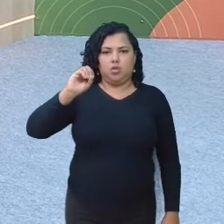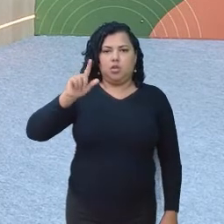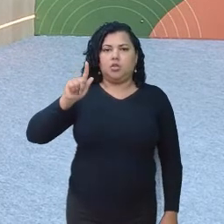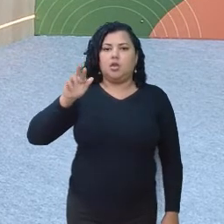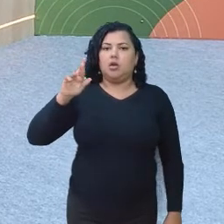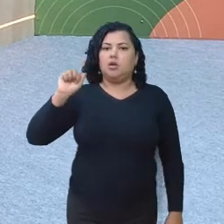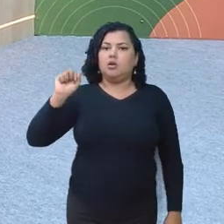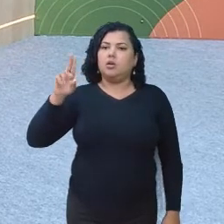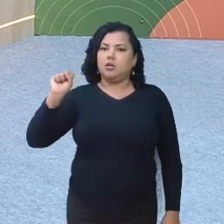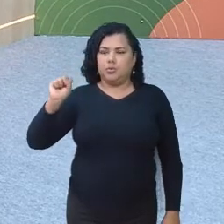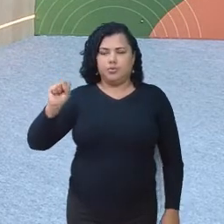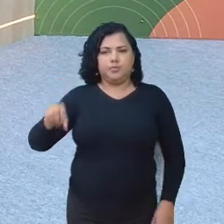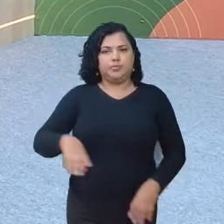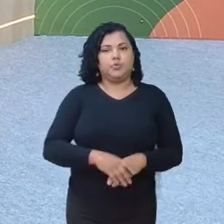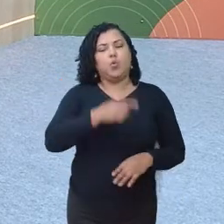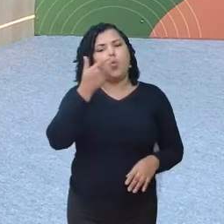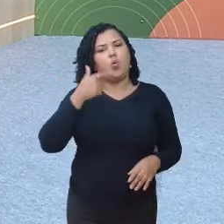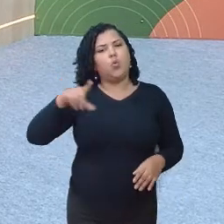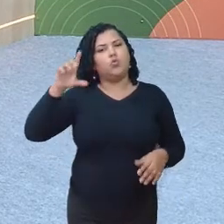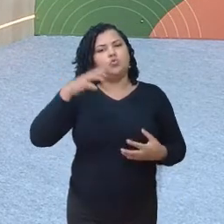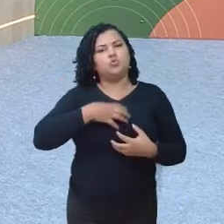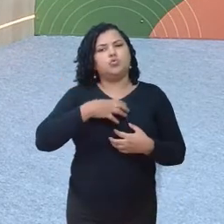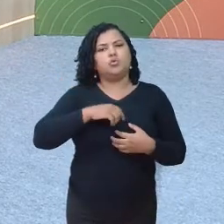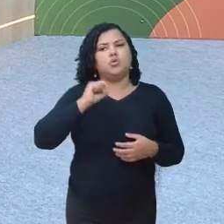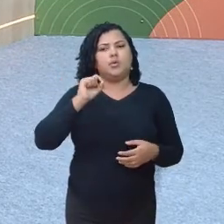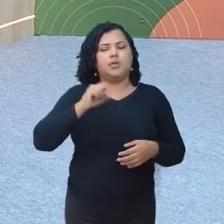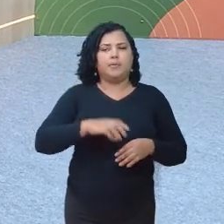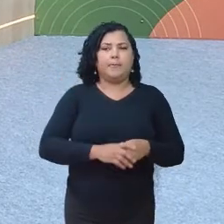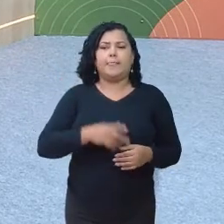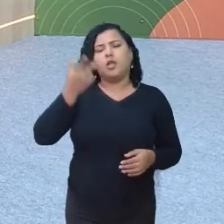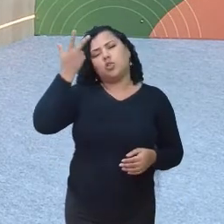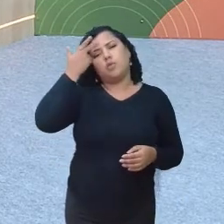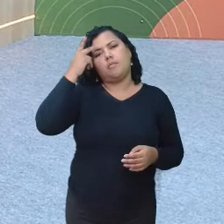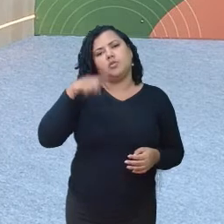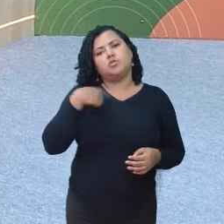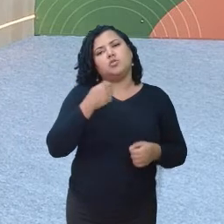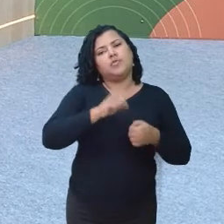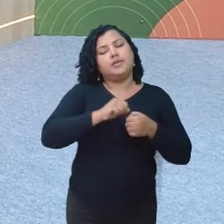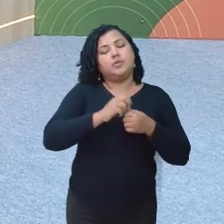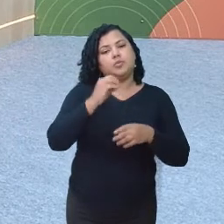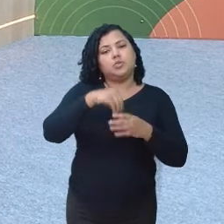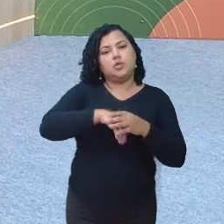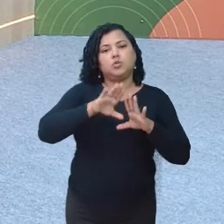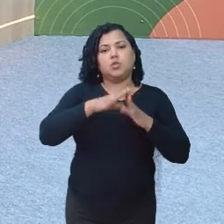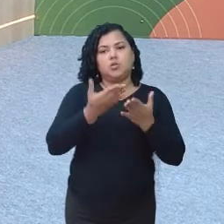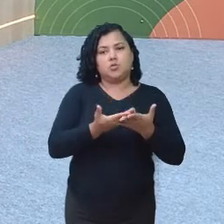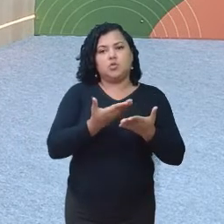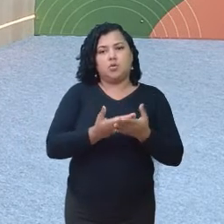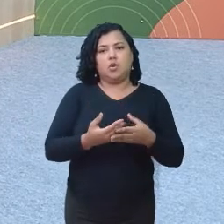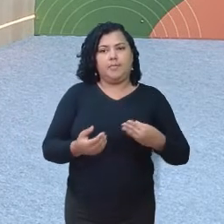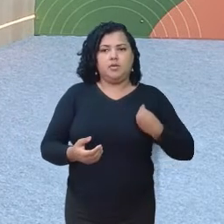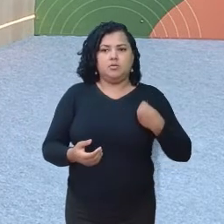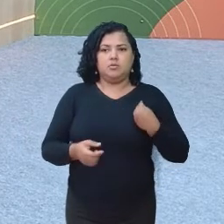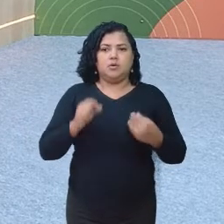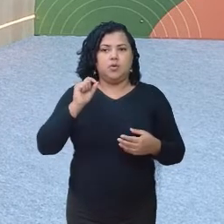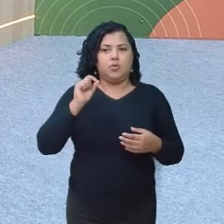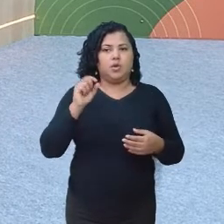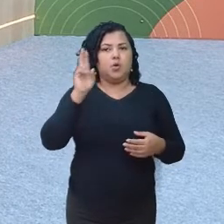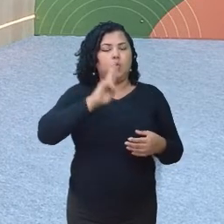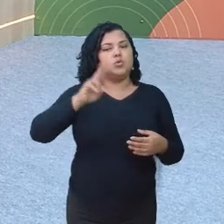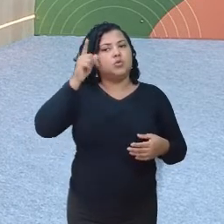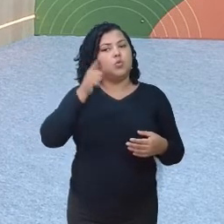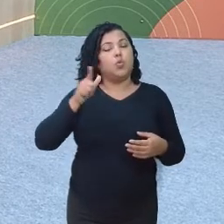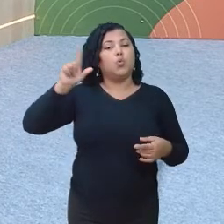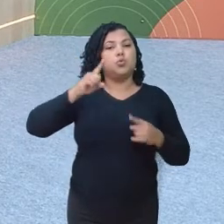certo? Uma outra forma de você ver isso é o que geralmente a gente faz na sala de aula, utilizando outro tipo de conhecimento,